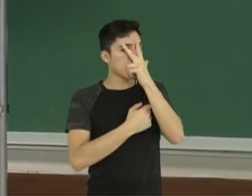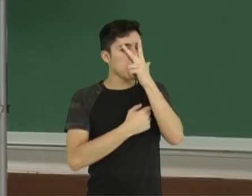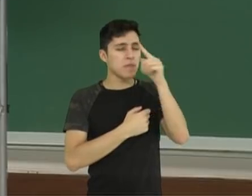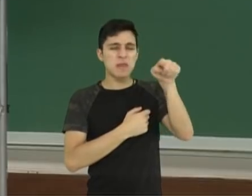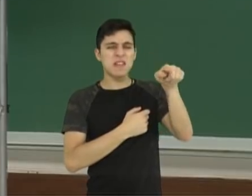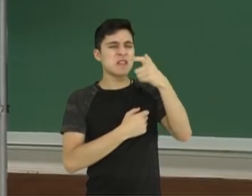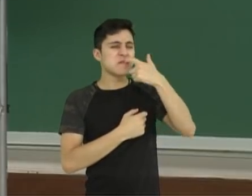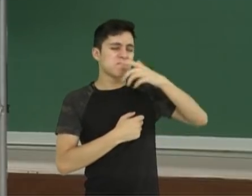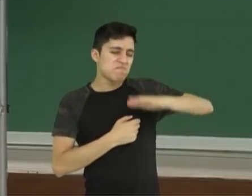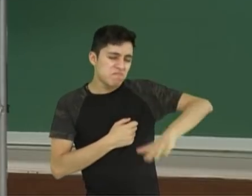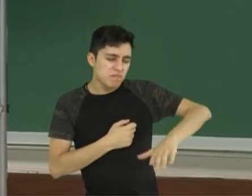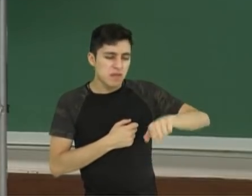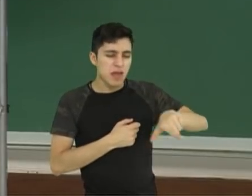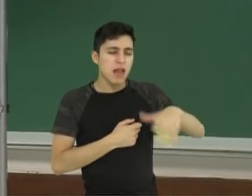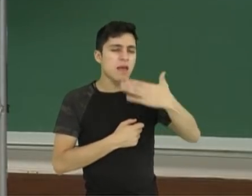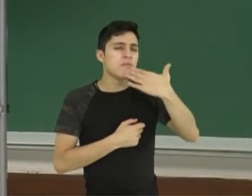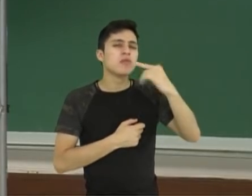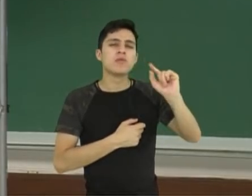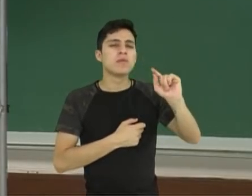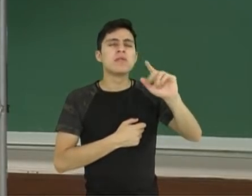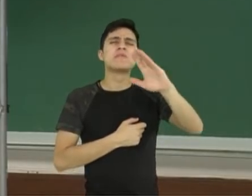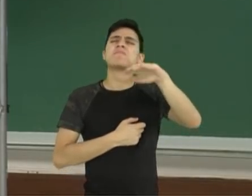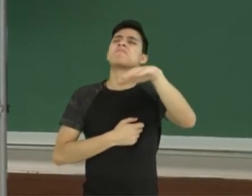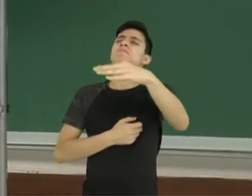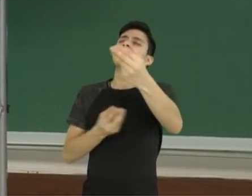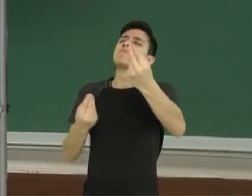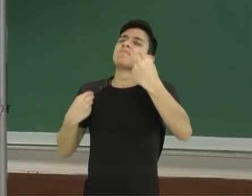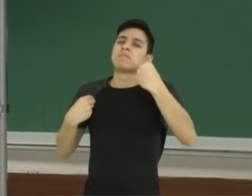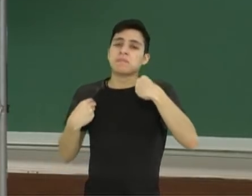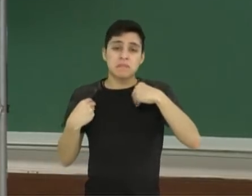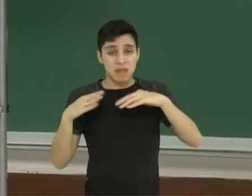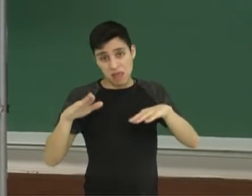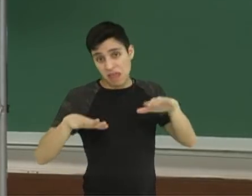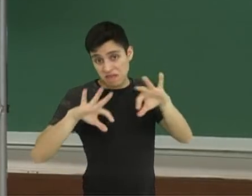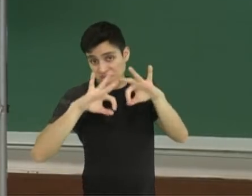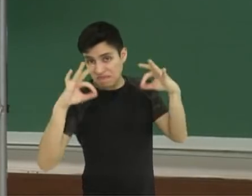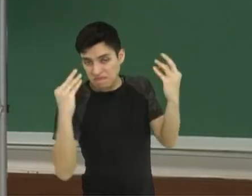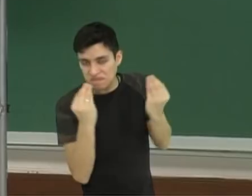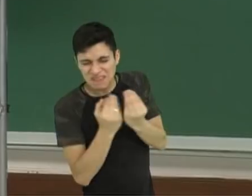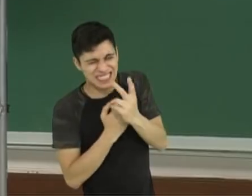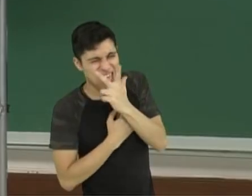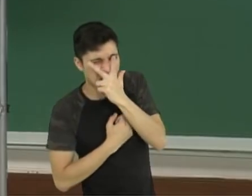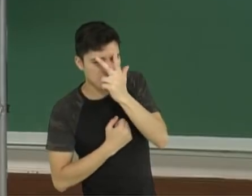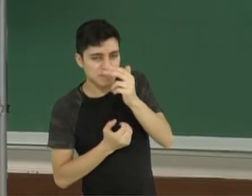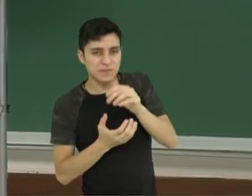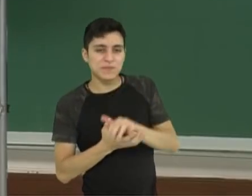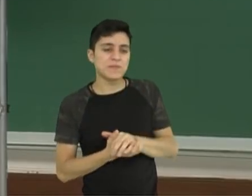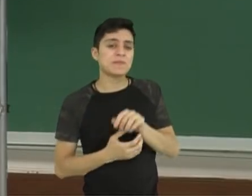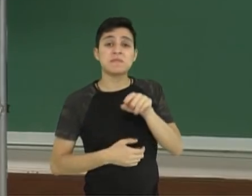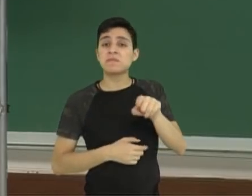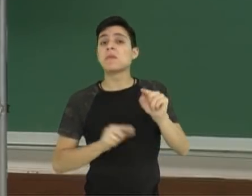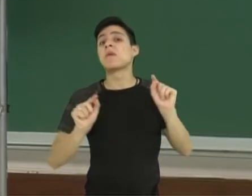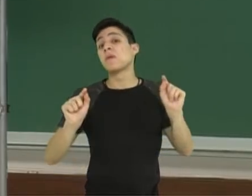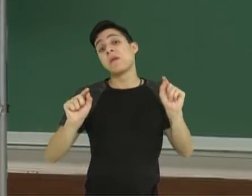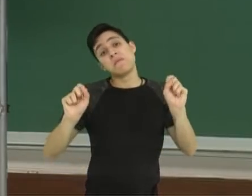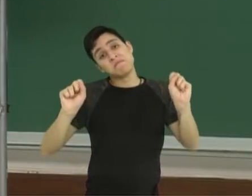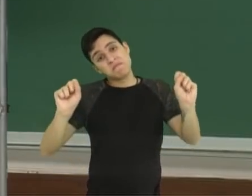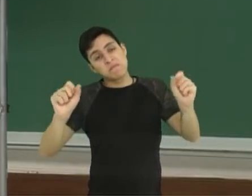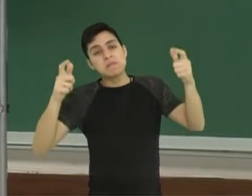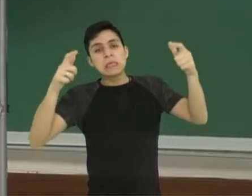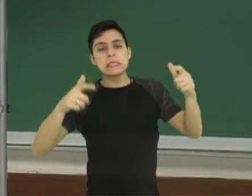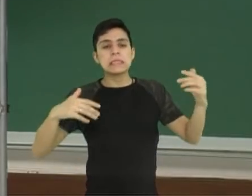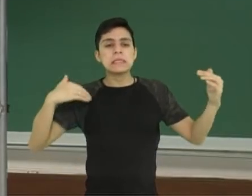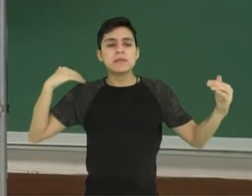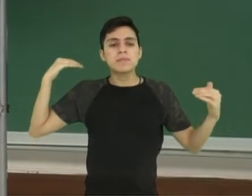pequenininha, ela pediu essa fruta para alguém, para um familiar. Provavelmente ela está andando num bosque. Então, eu quero